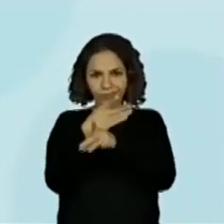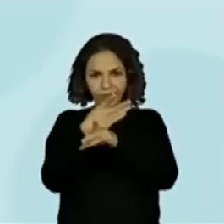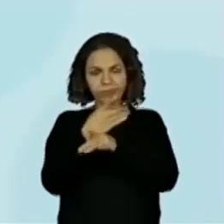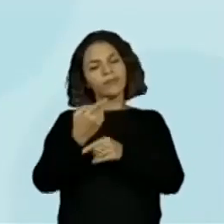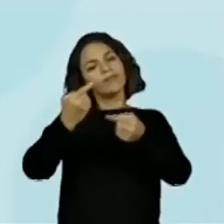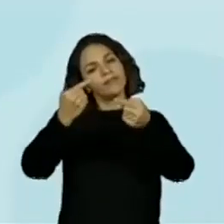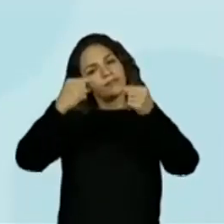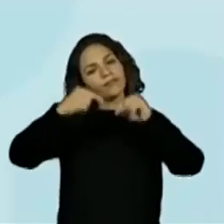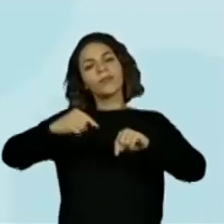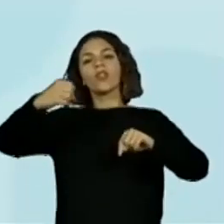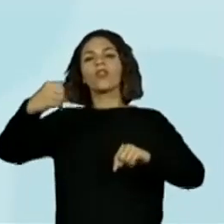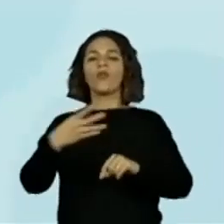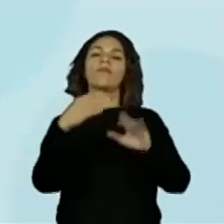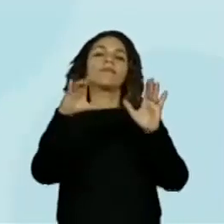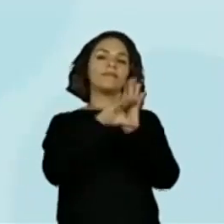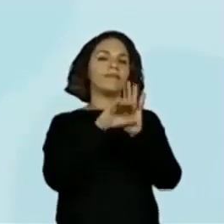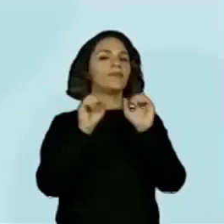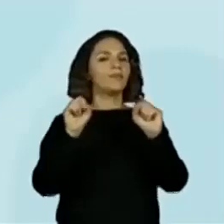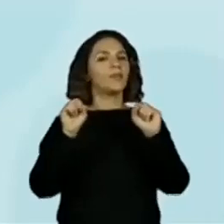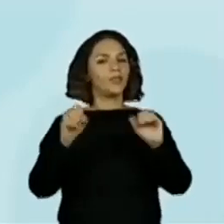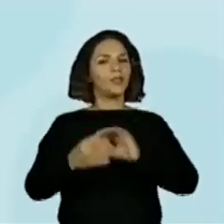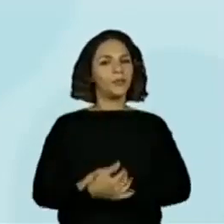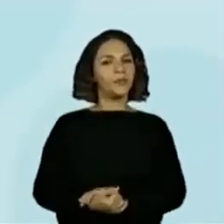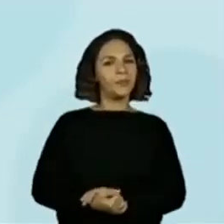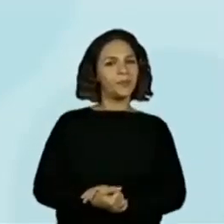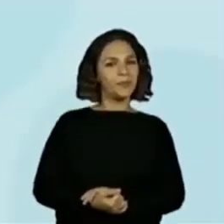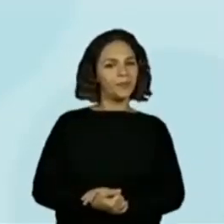novo parágrafo, tá bom?